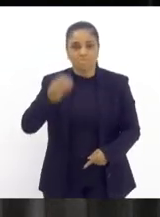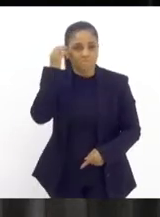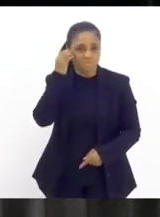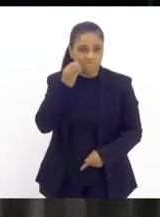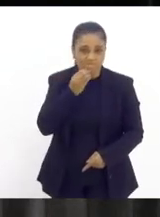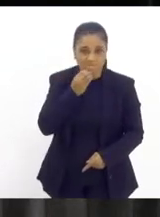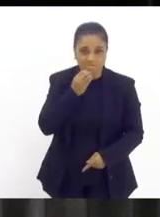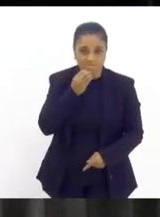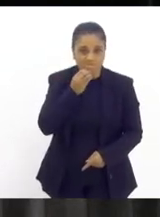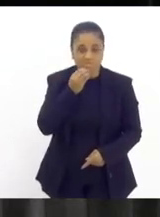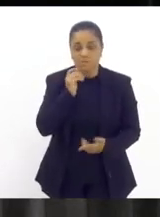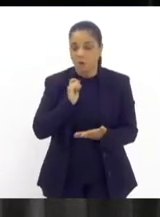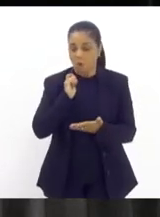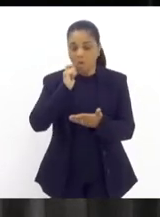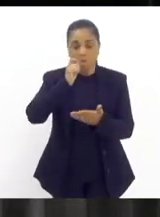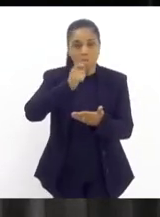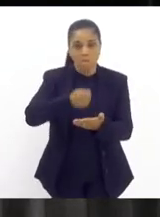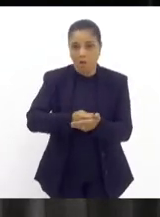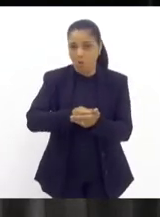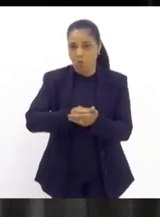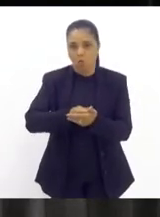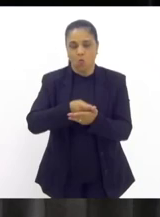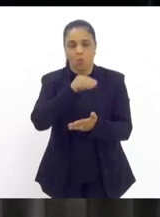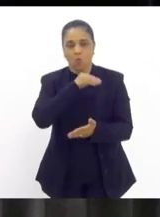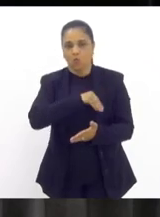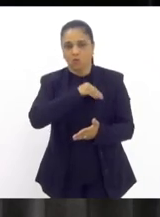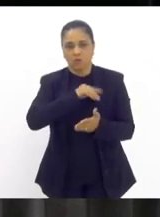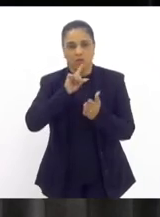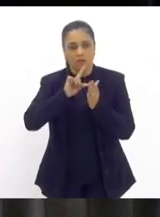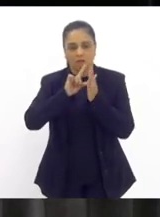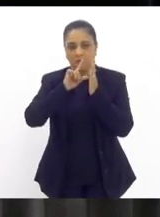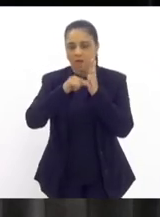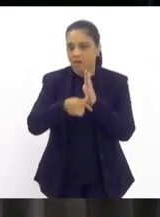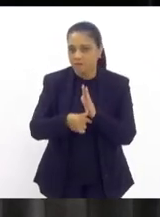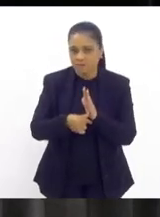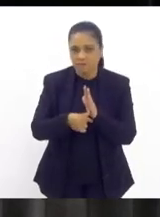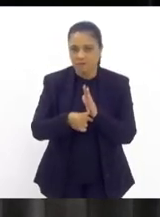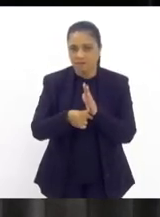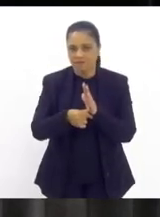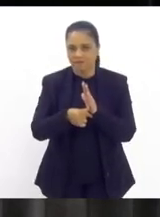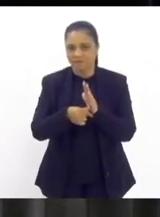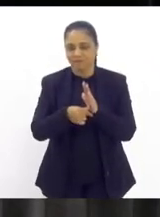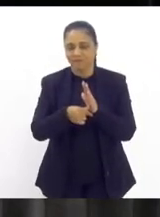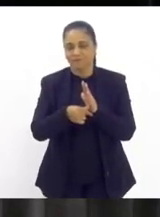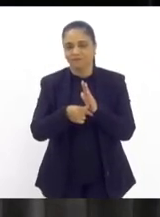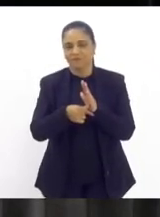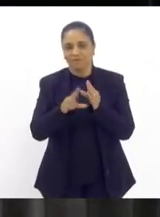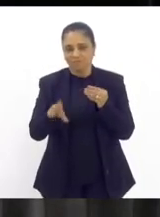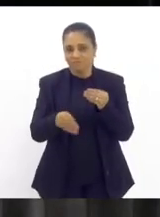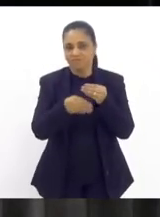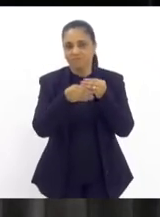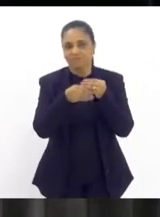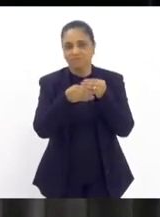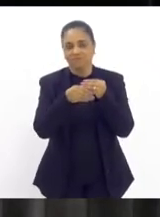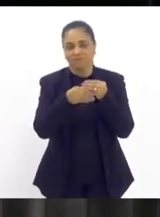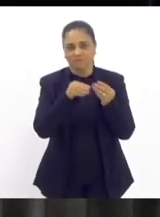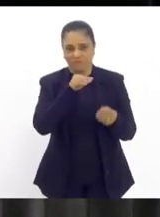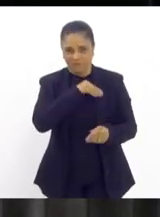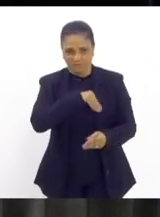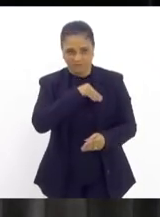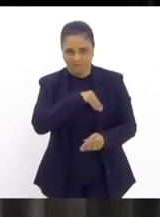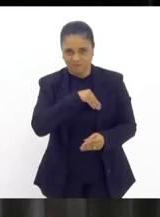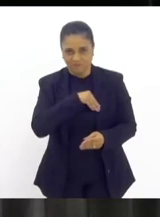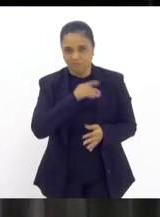Ainda não fez o pagamento atrasado da reposição salarial para todos os servidores do Estado então a segunda